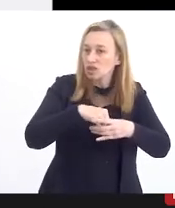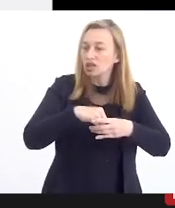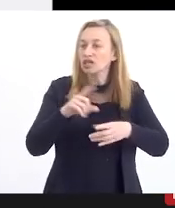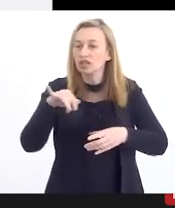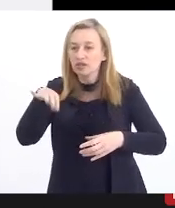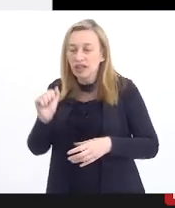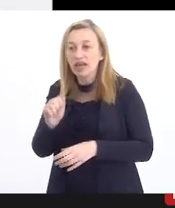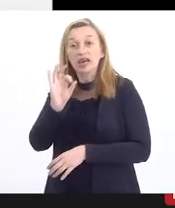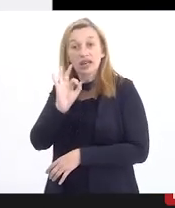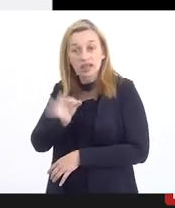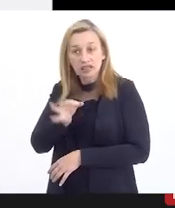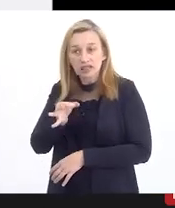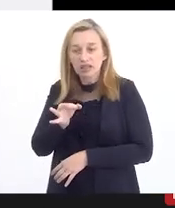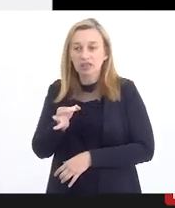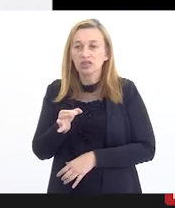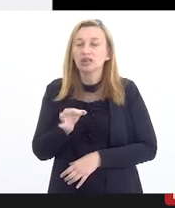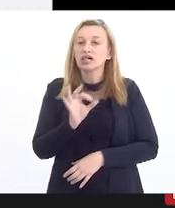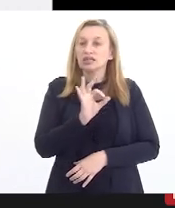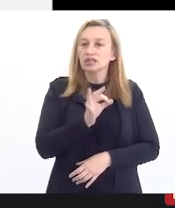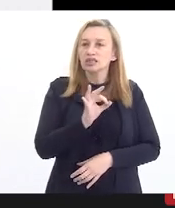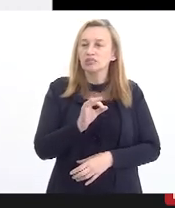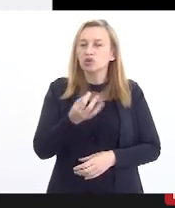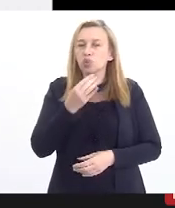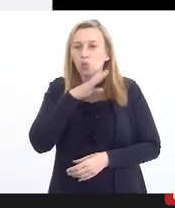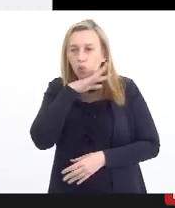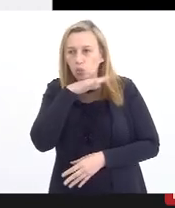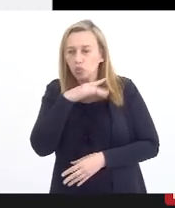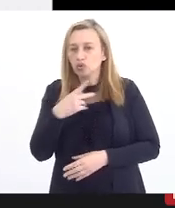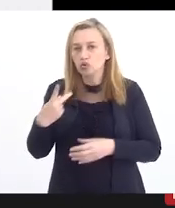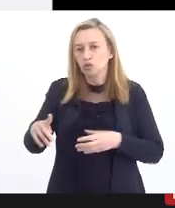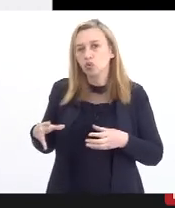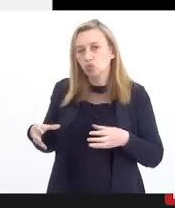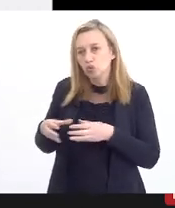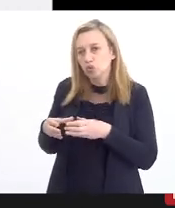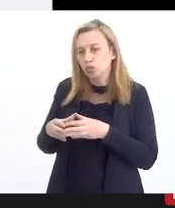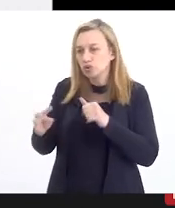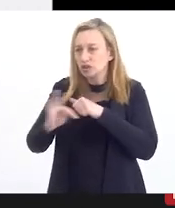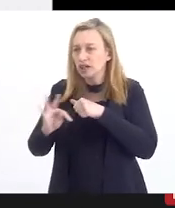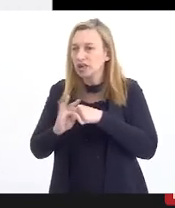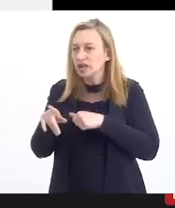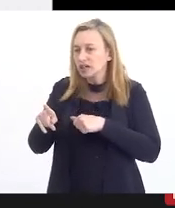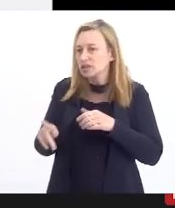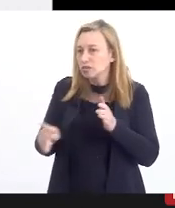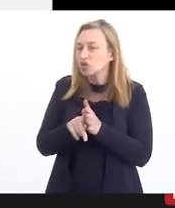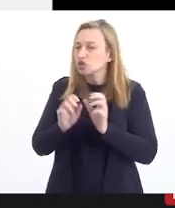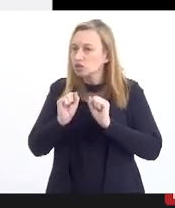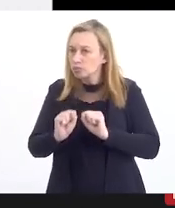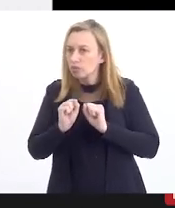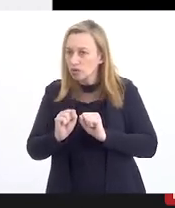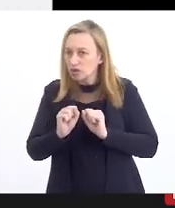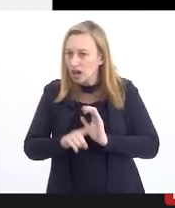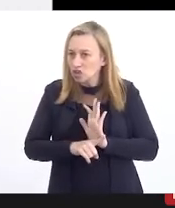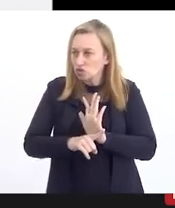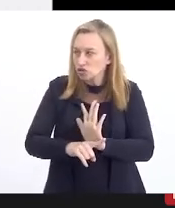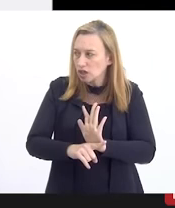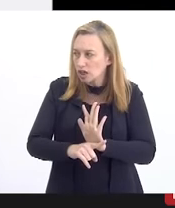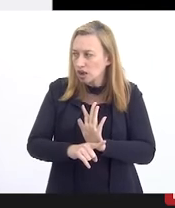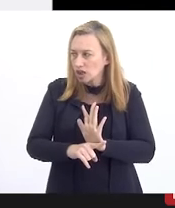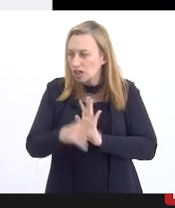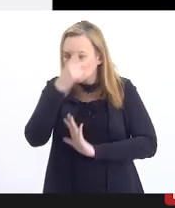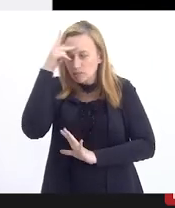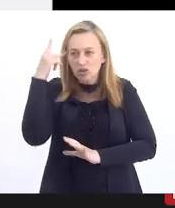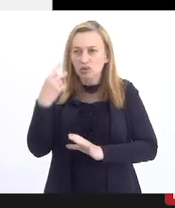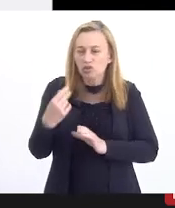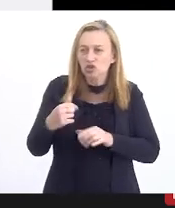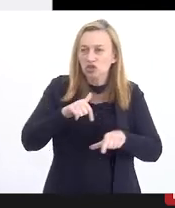INEA, por exemplo, que está totalmente dilacerado no seu corpo técnico. Então, que esse projeto possa ajudar os trabalhadores